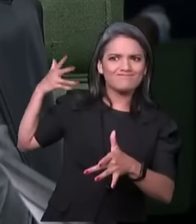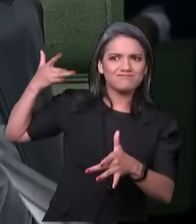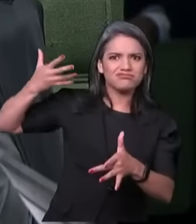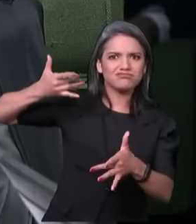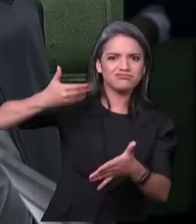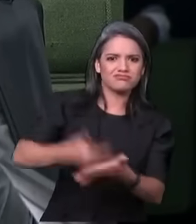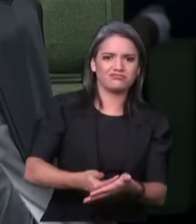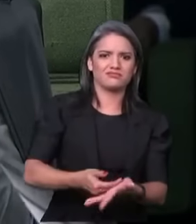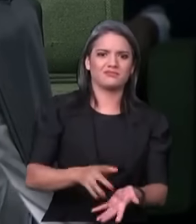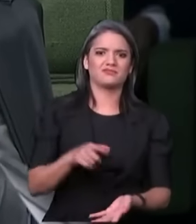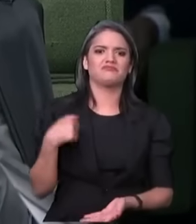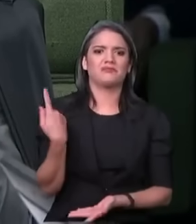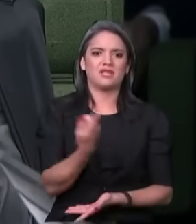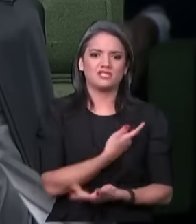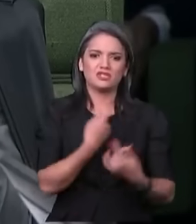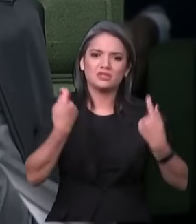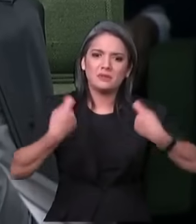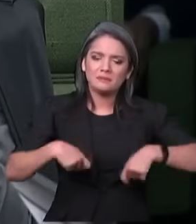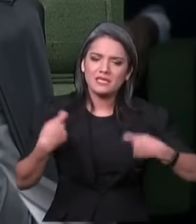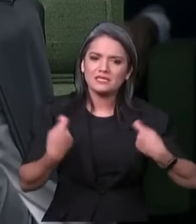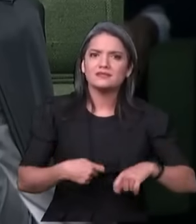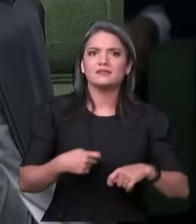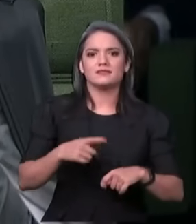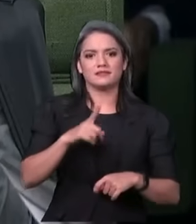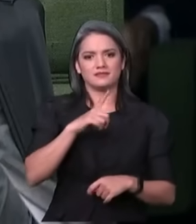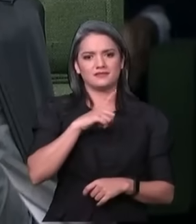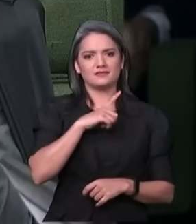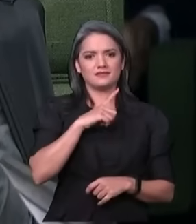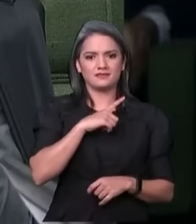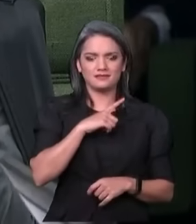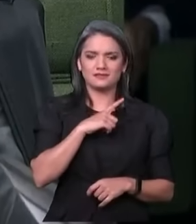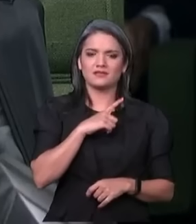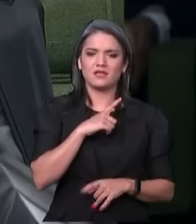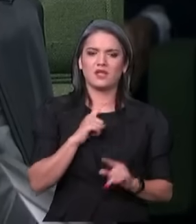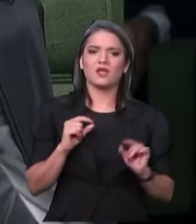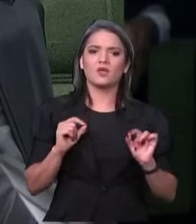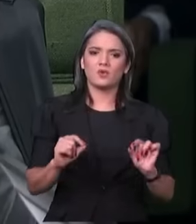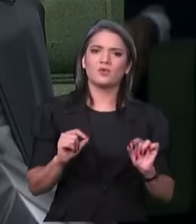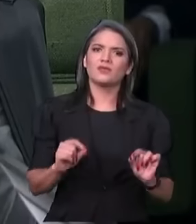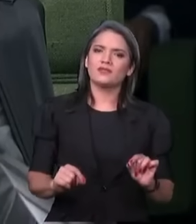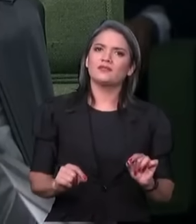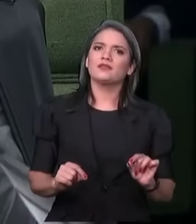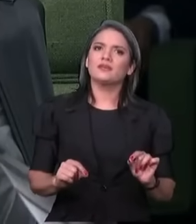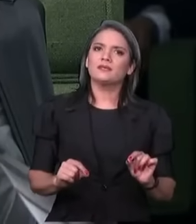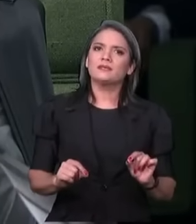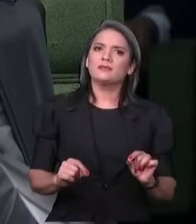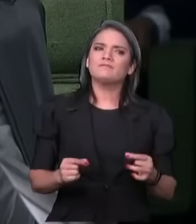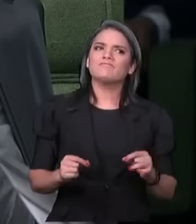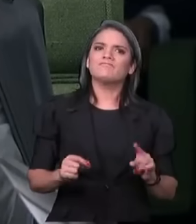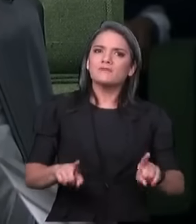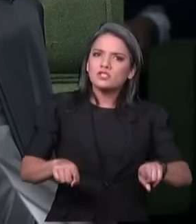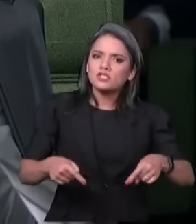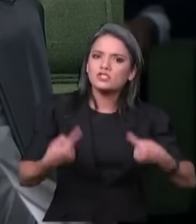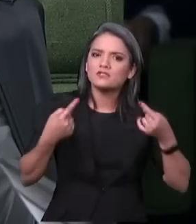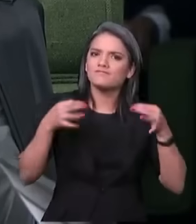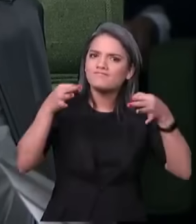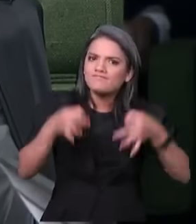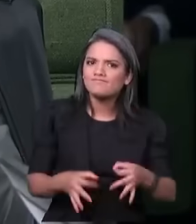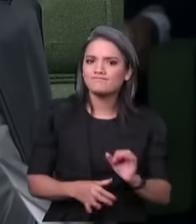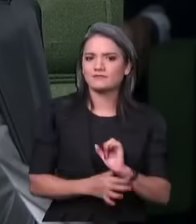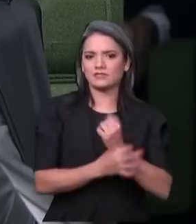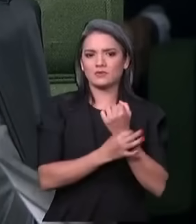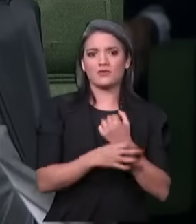nós sejamos dignos desse desafio Ach fundamental